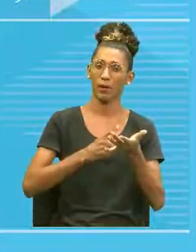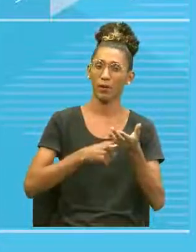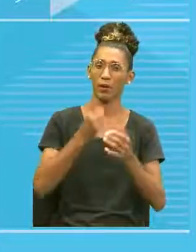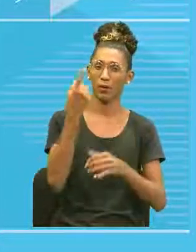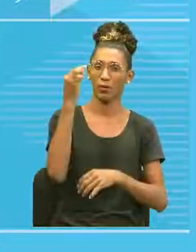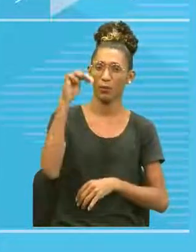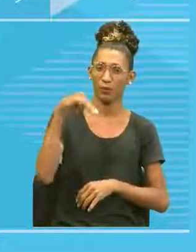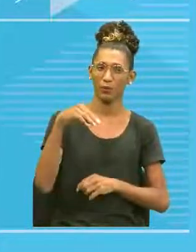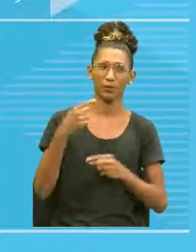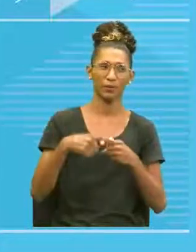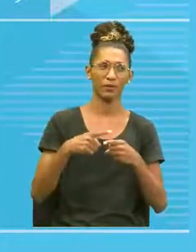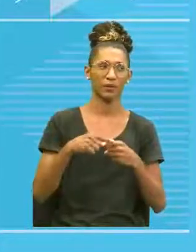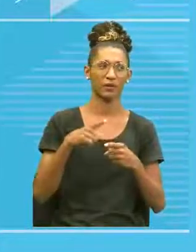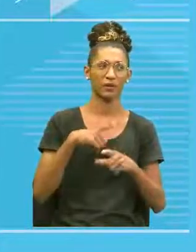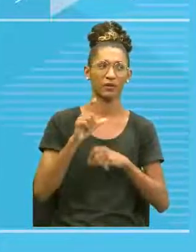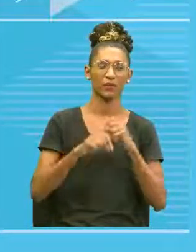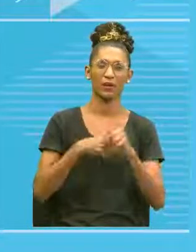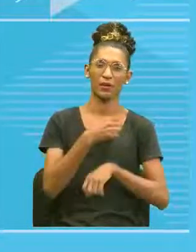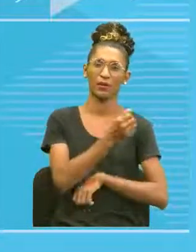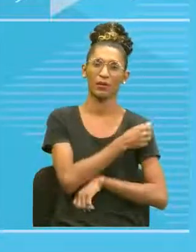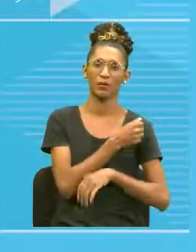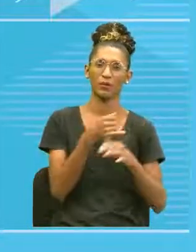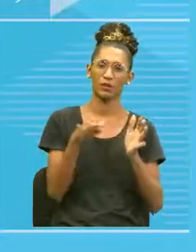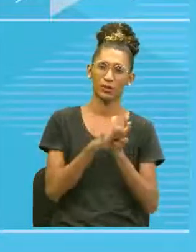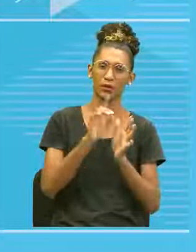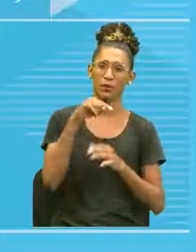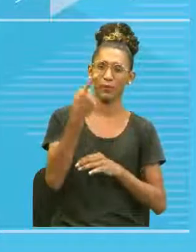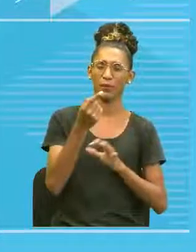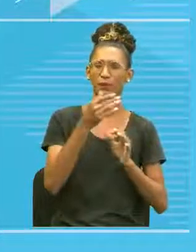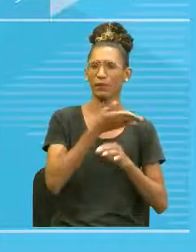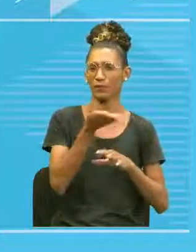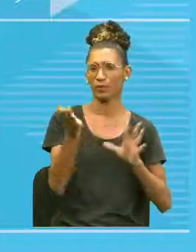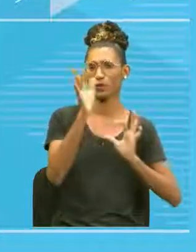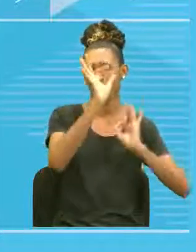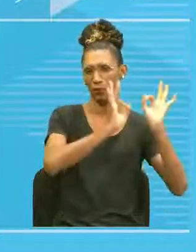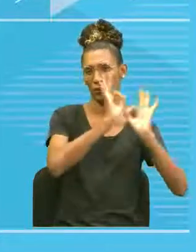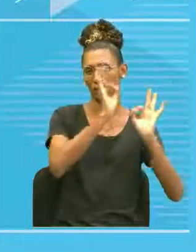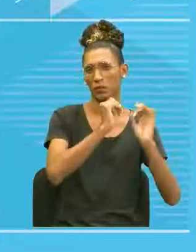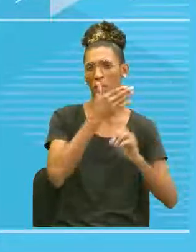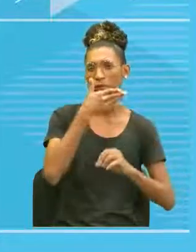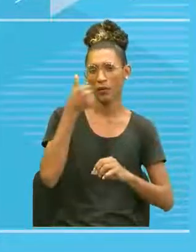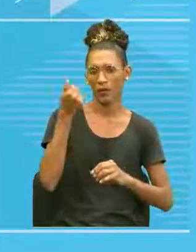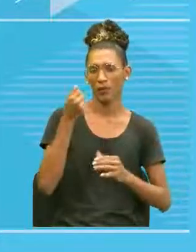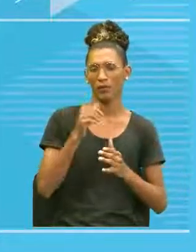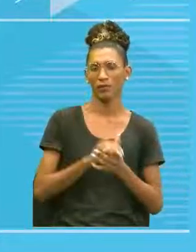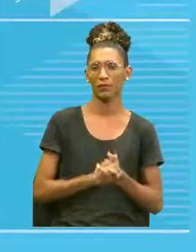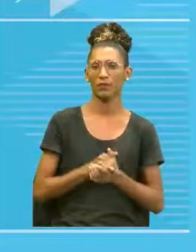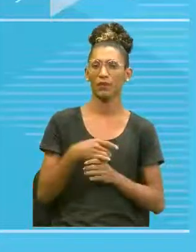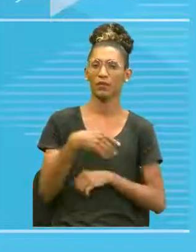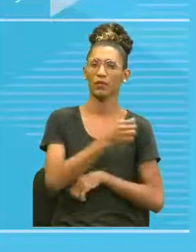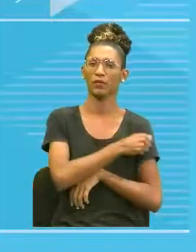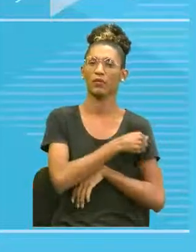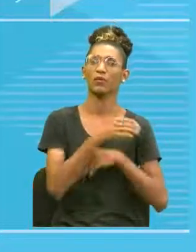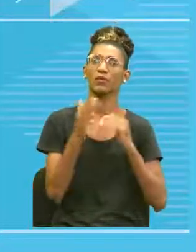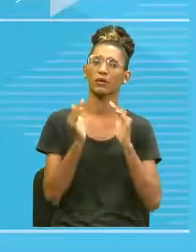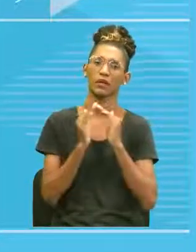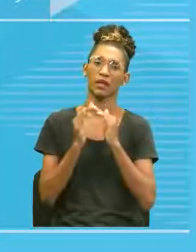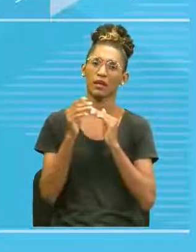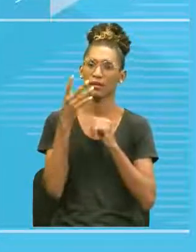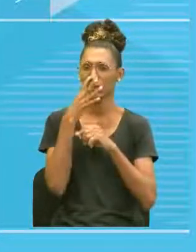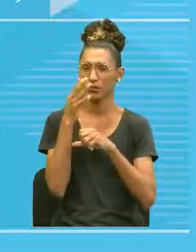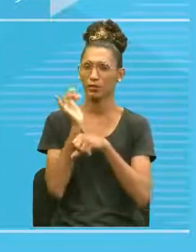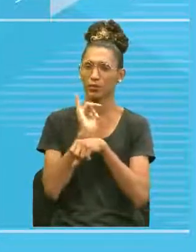só porque teve um pessoal que chegou depois tal é só para se organizar né quem tá em casa pelo YouTube consegue fazer um